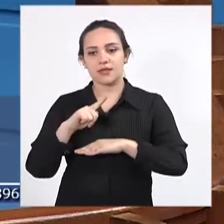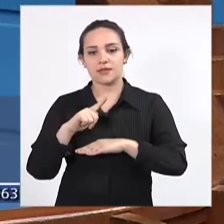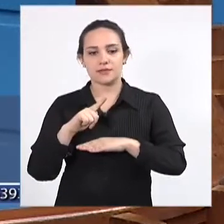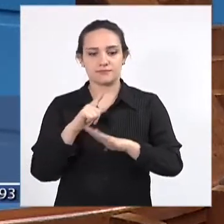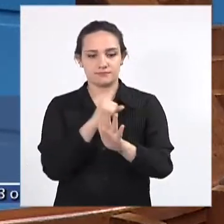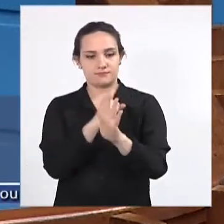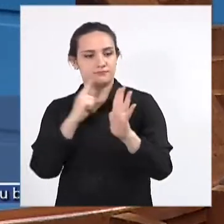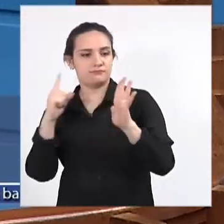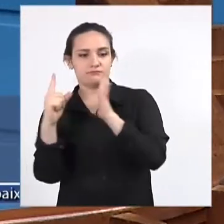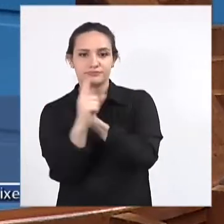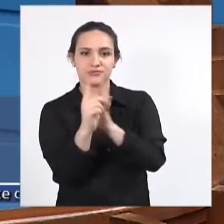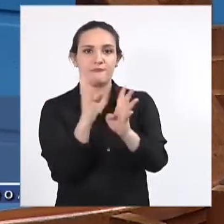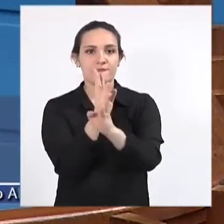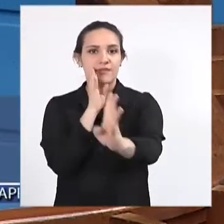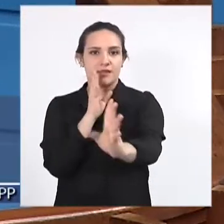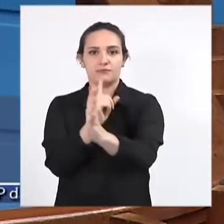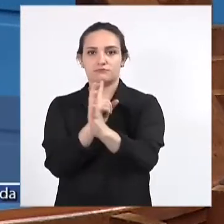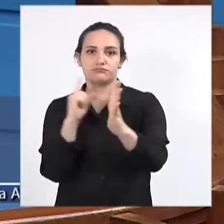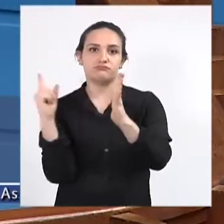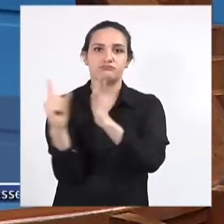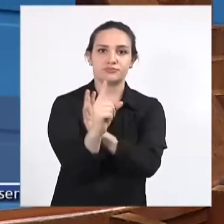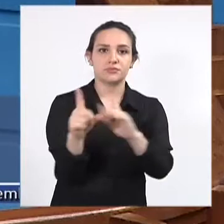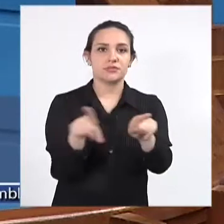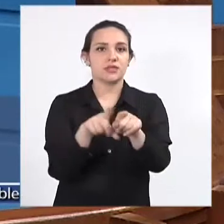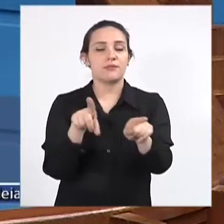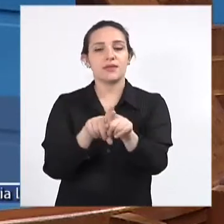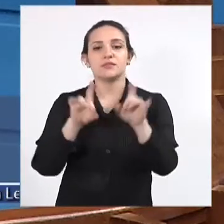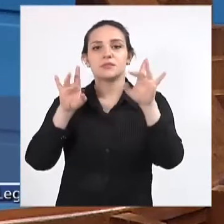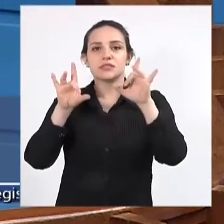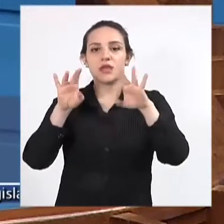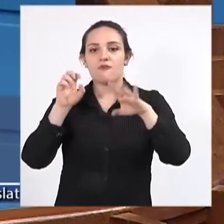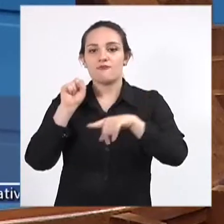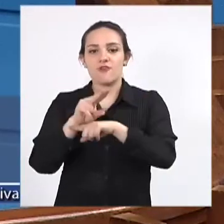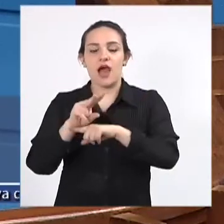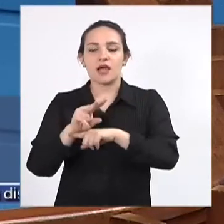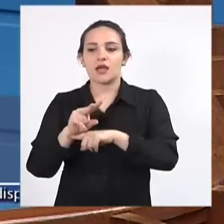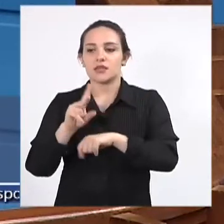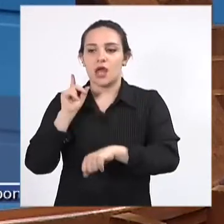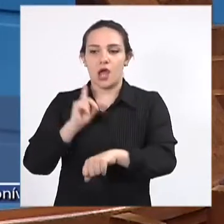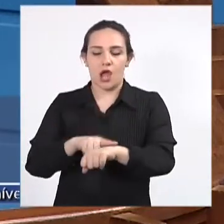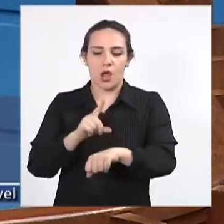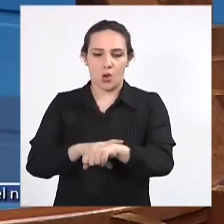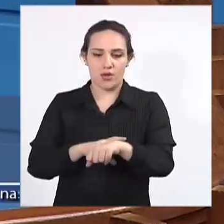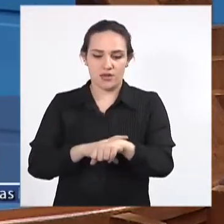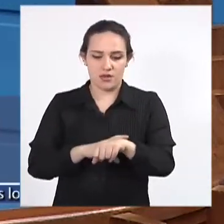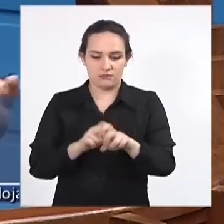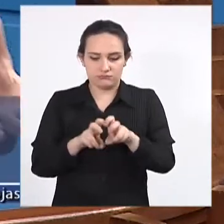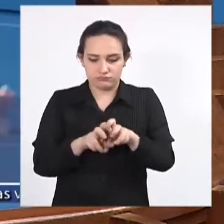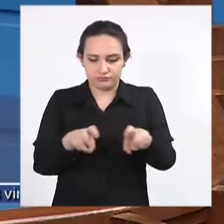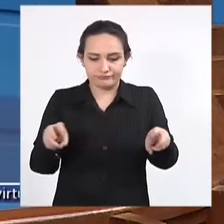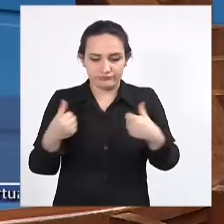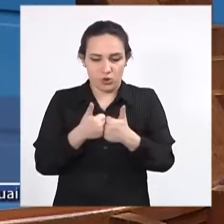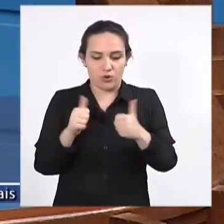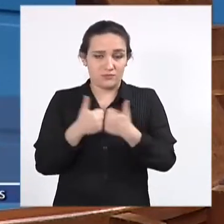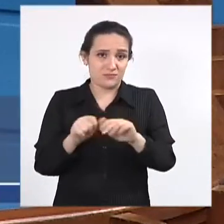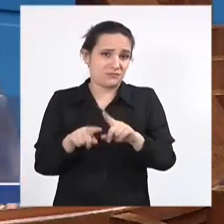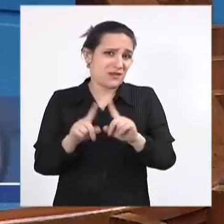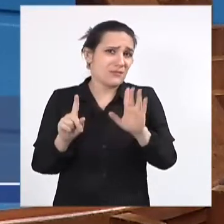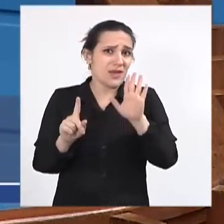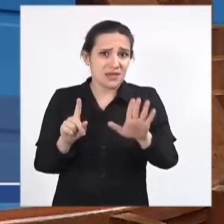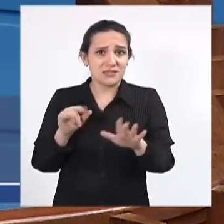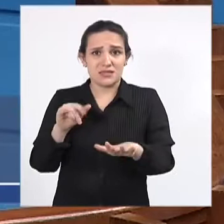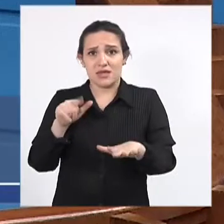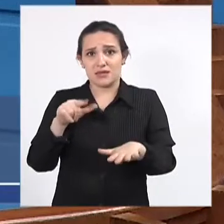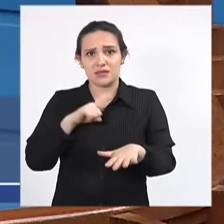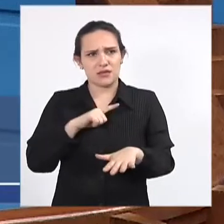filas, preferências nos assentos dos ônibus, mas nós percebemos que são poucas as pessoas que tomam atitude quando vem